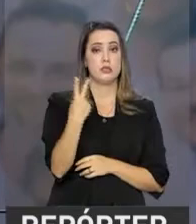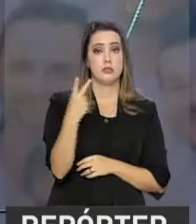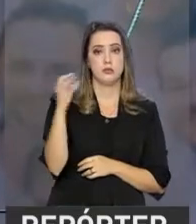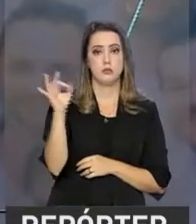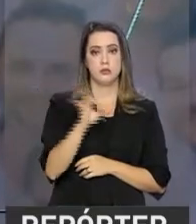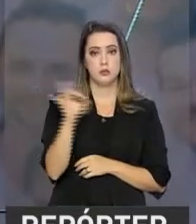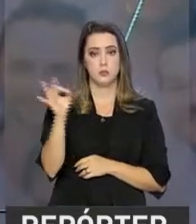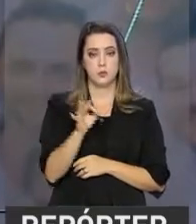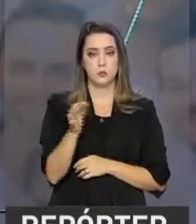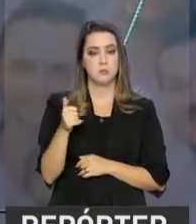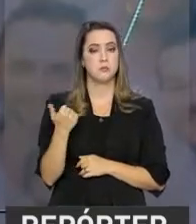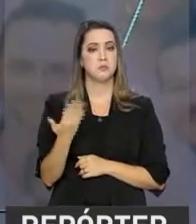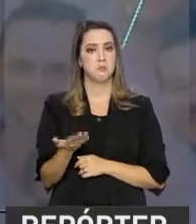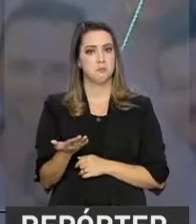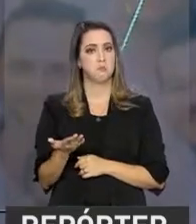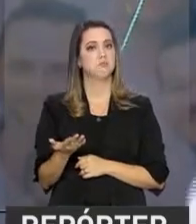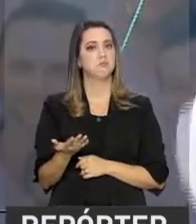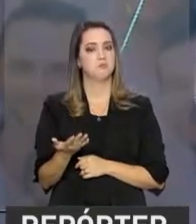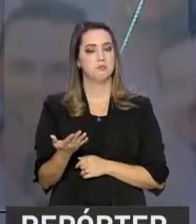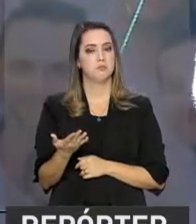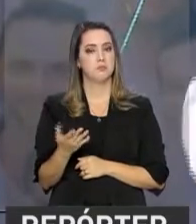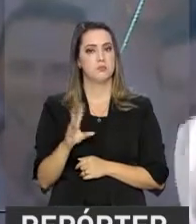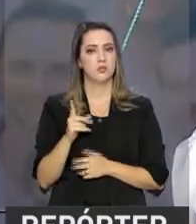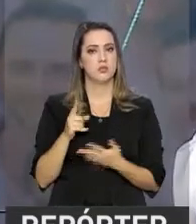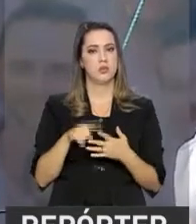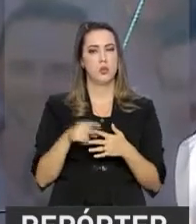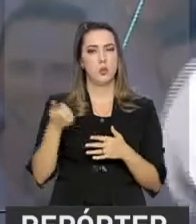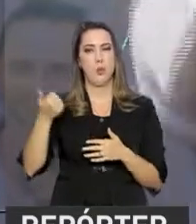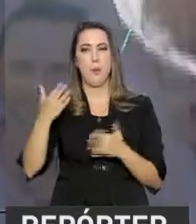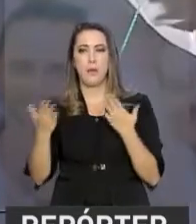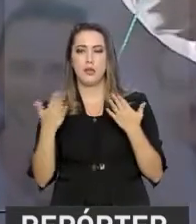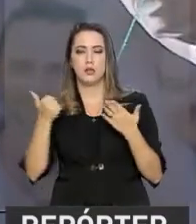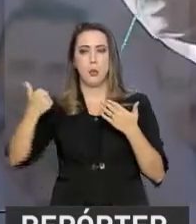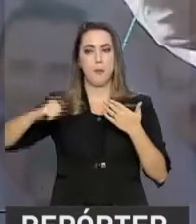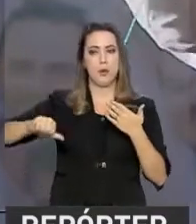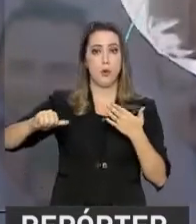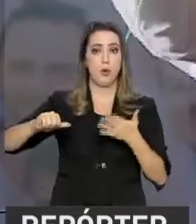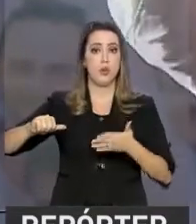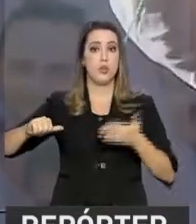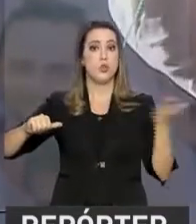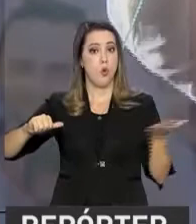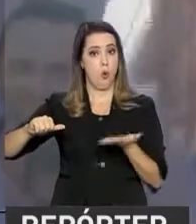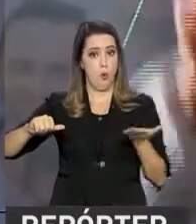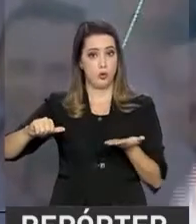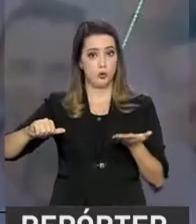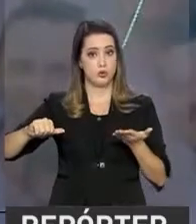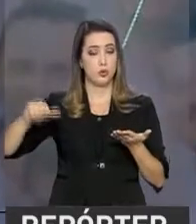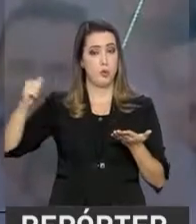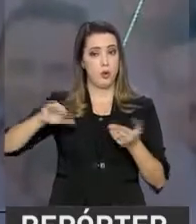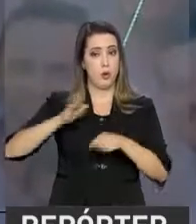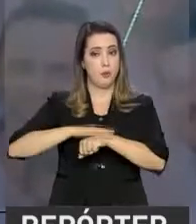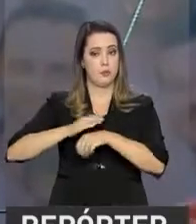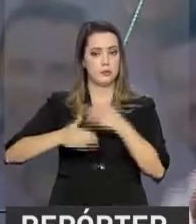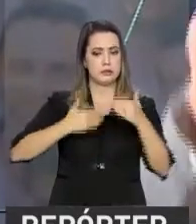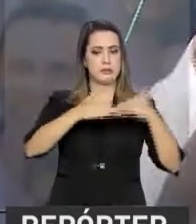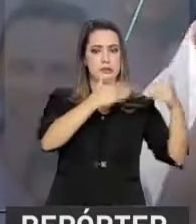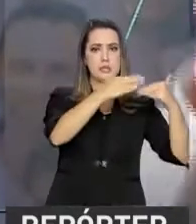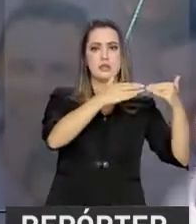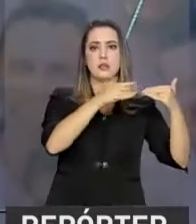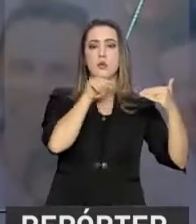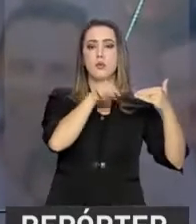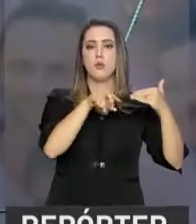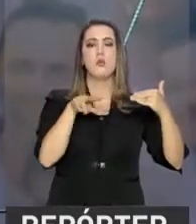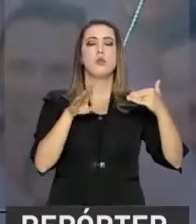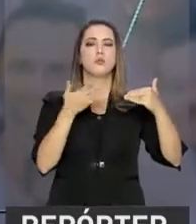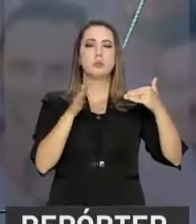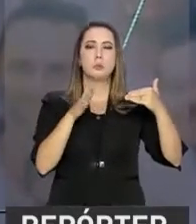32%. Não é? E entre o pior momento e hoje, a produção de automóveis no Brasil cresceu